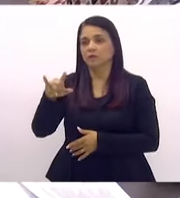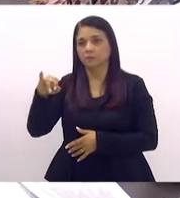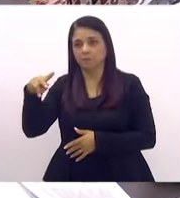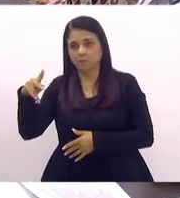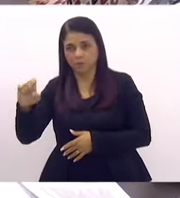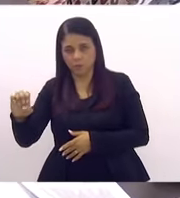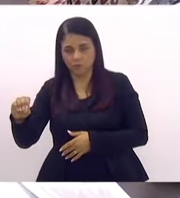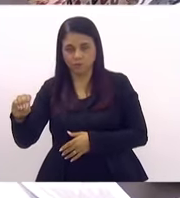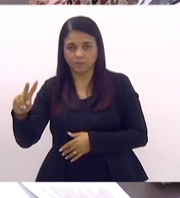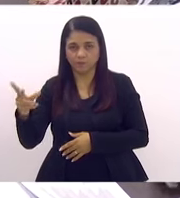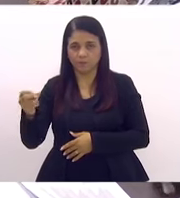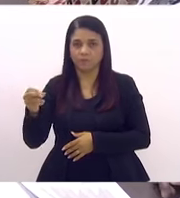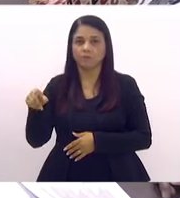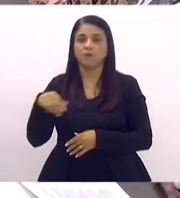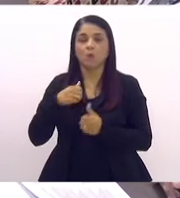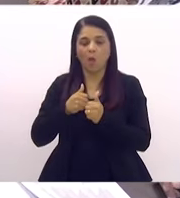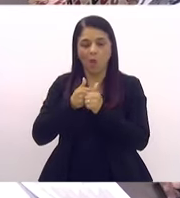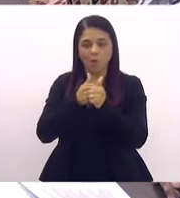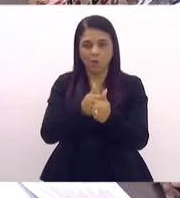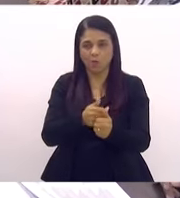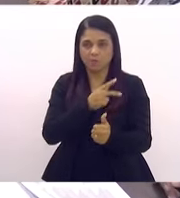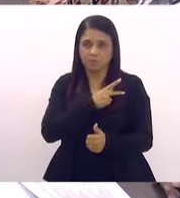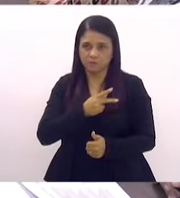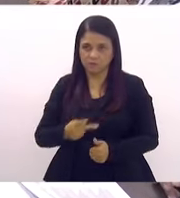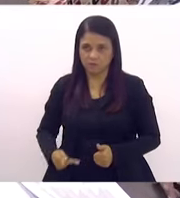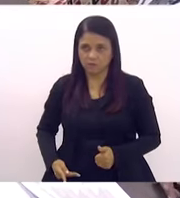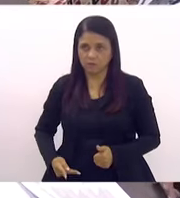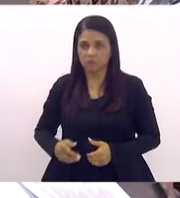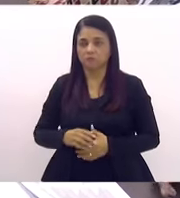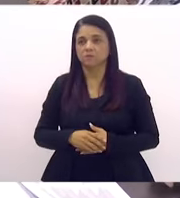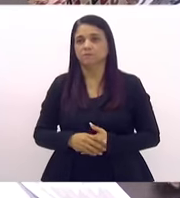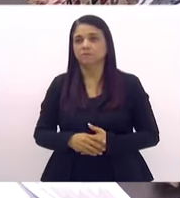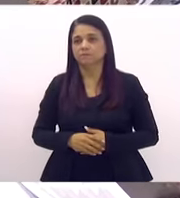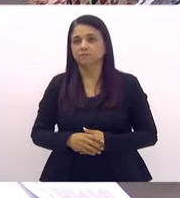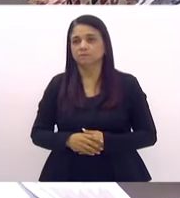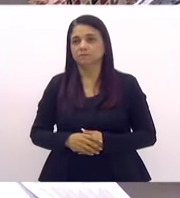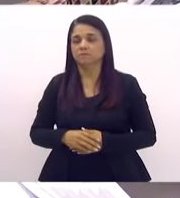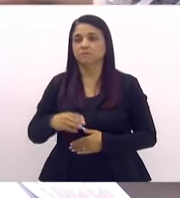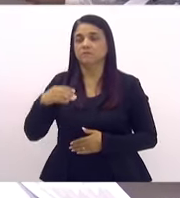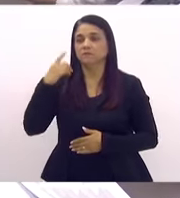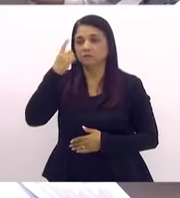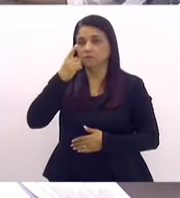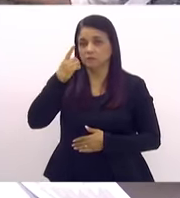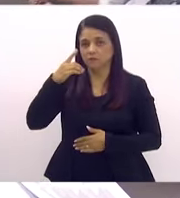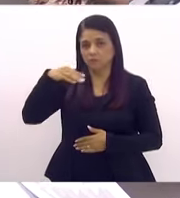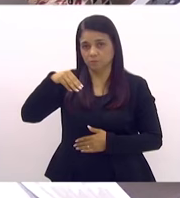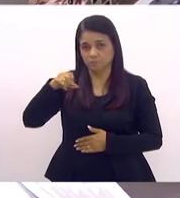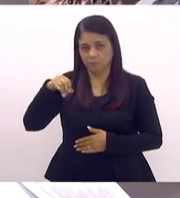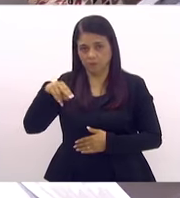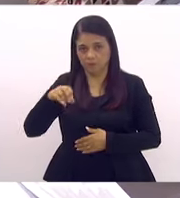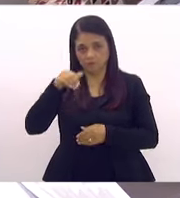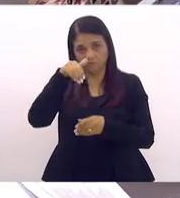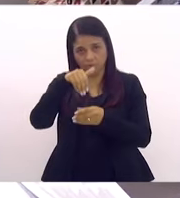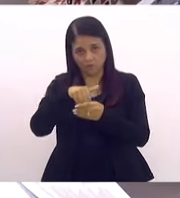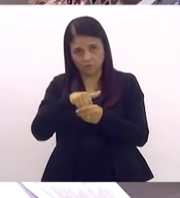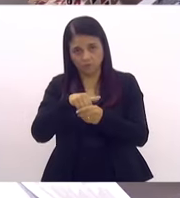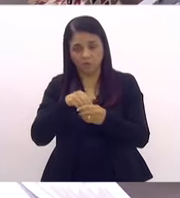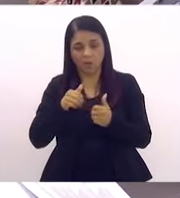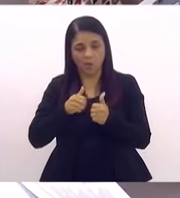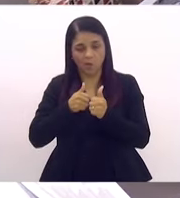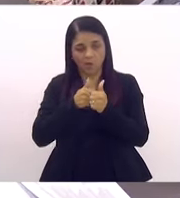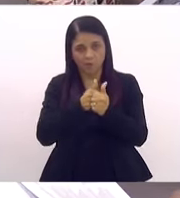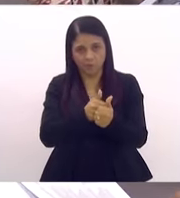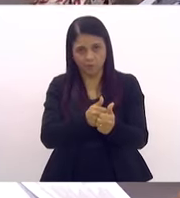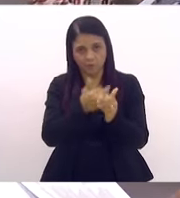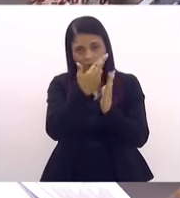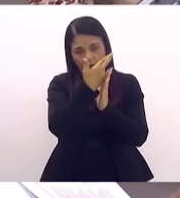acompanhar acompanho o presidente, relator. Como vota o deputado Carlos Mink. Acompanho o vosso